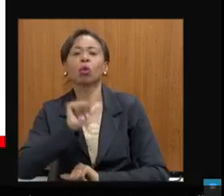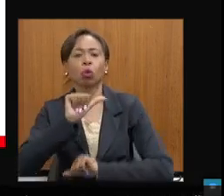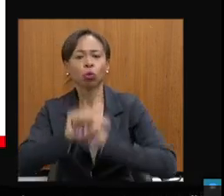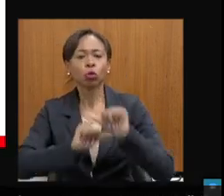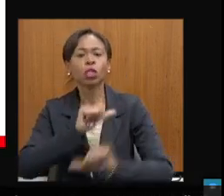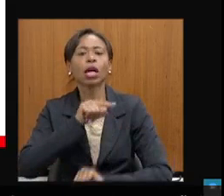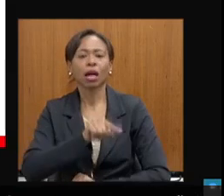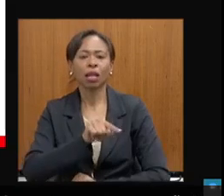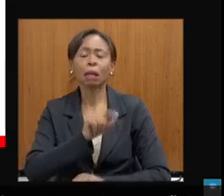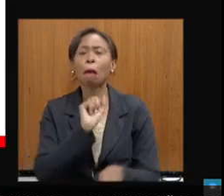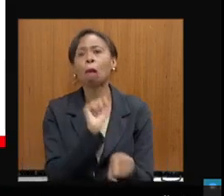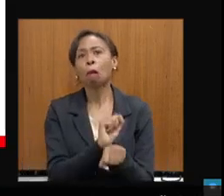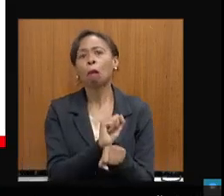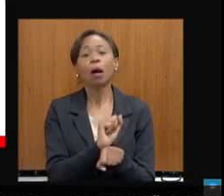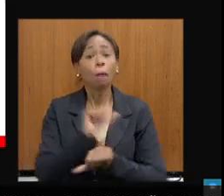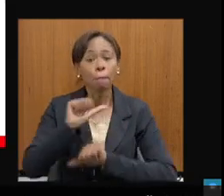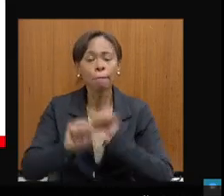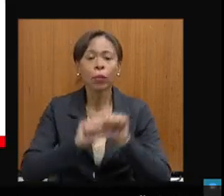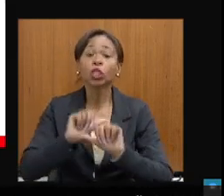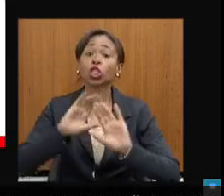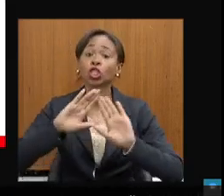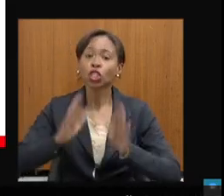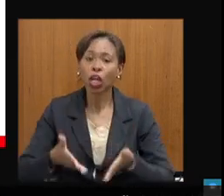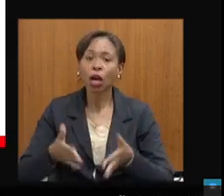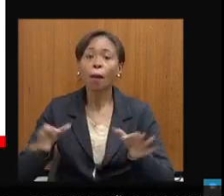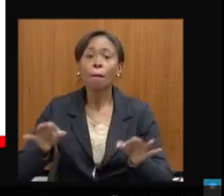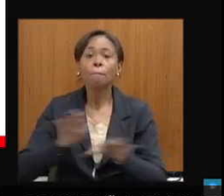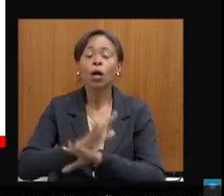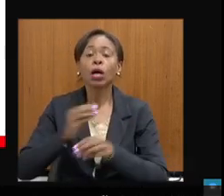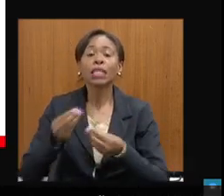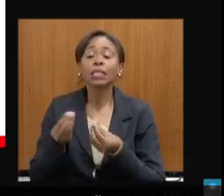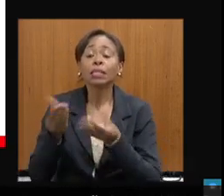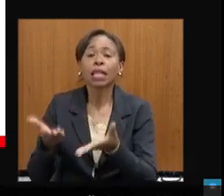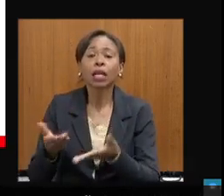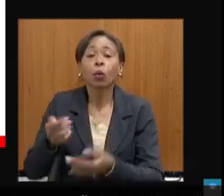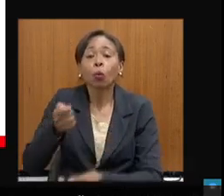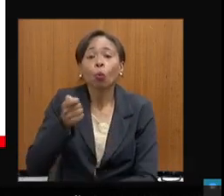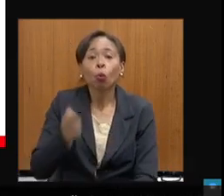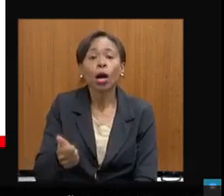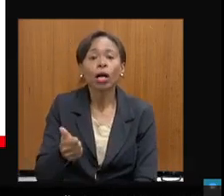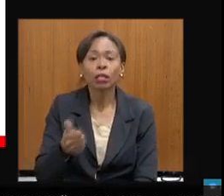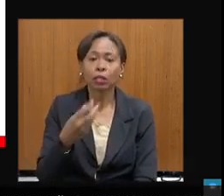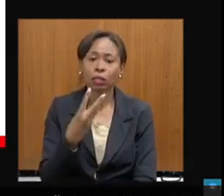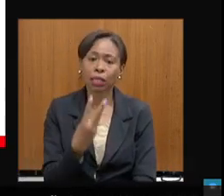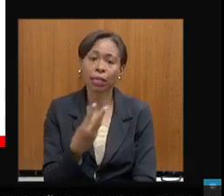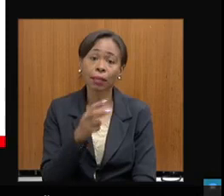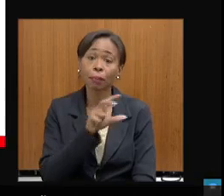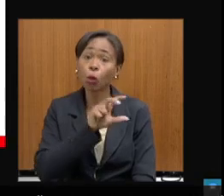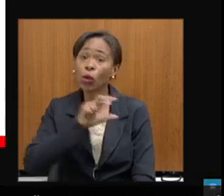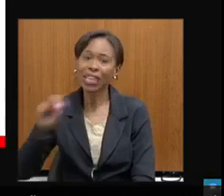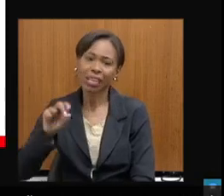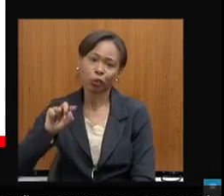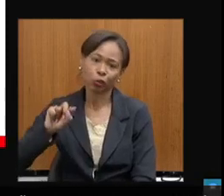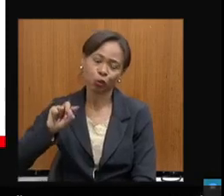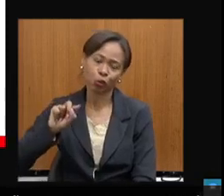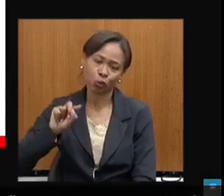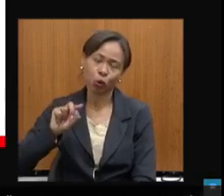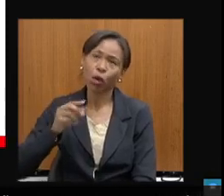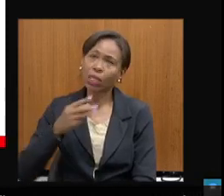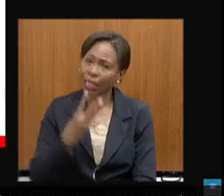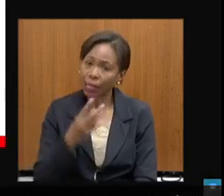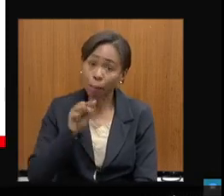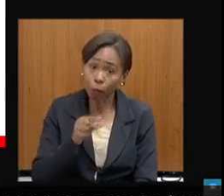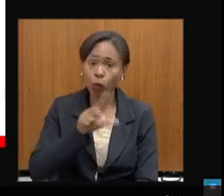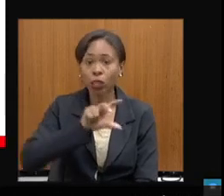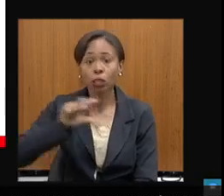inércia e já temos entregues efetivamente é quase O que é títulos e viabilizadas ou